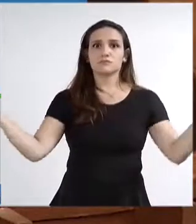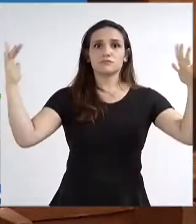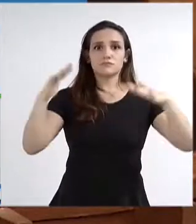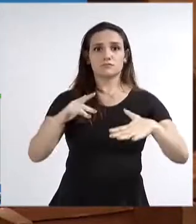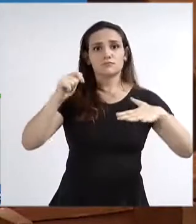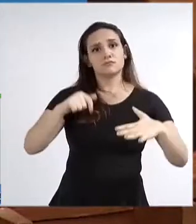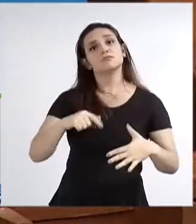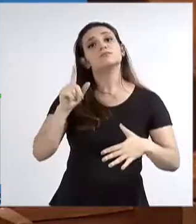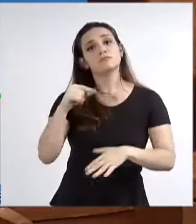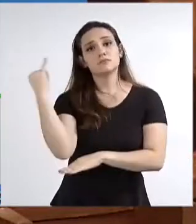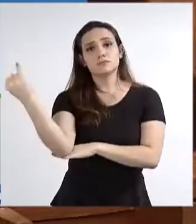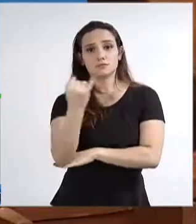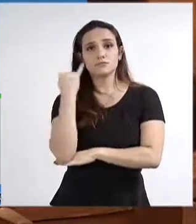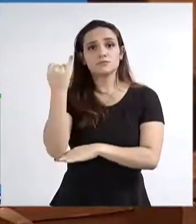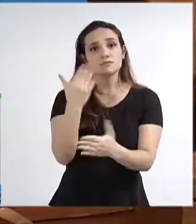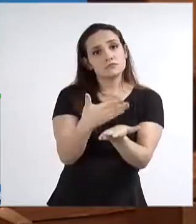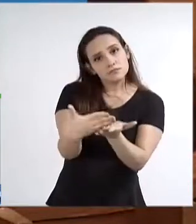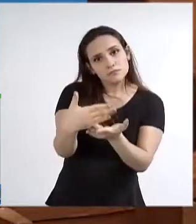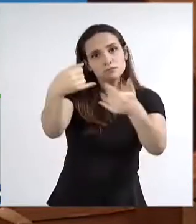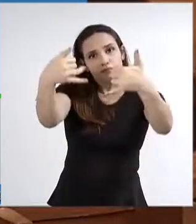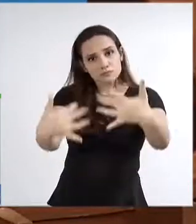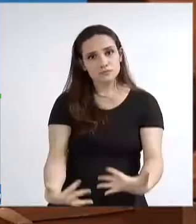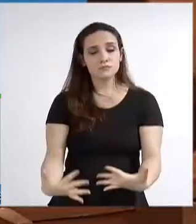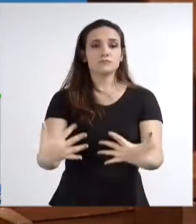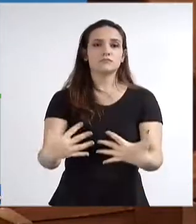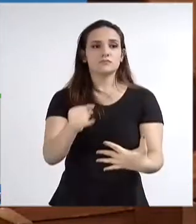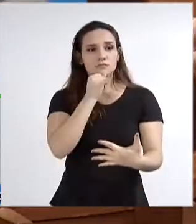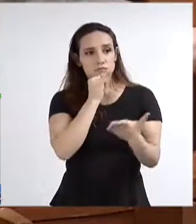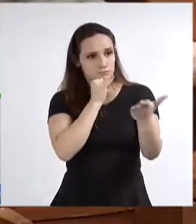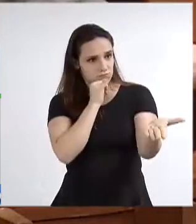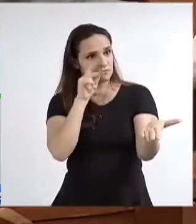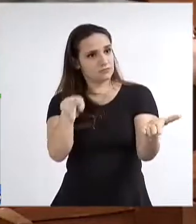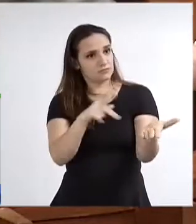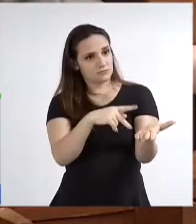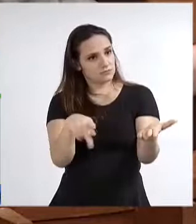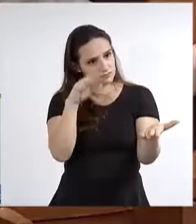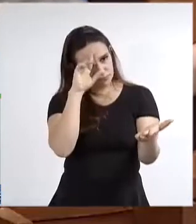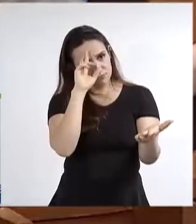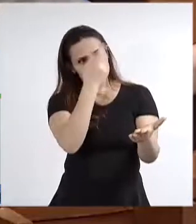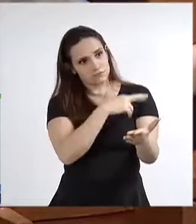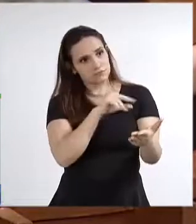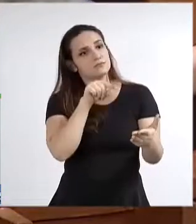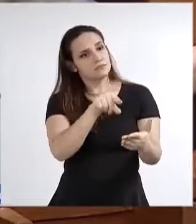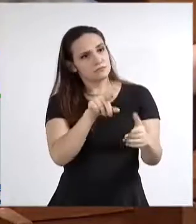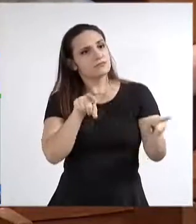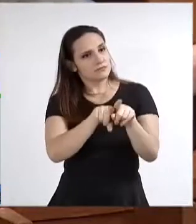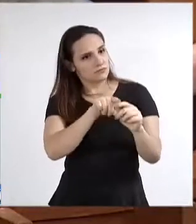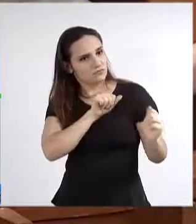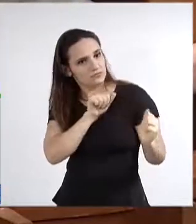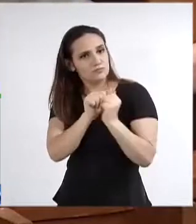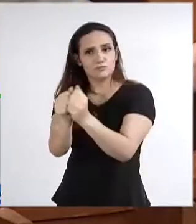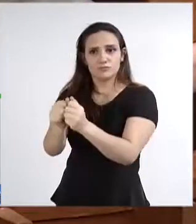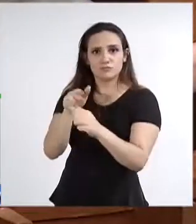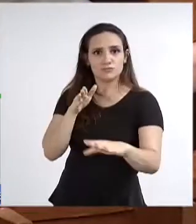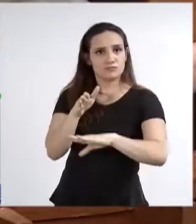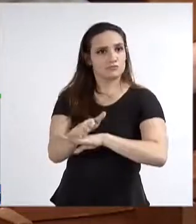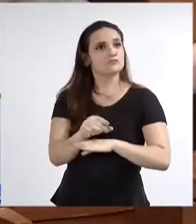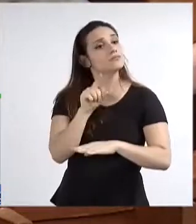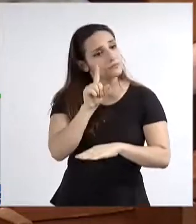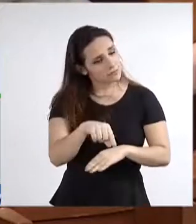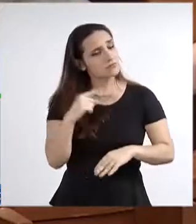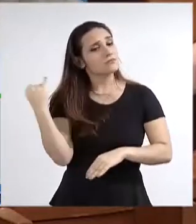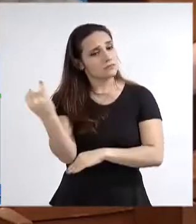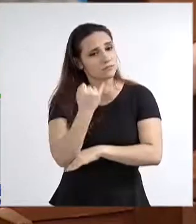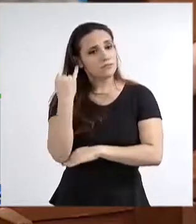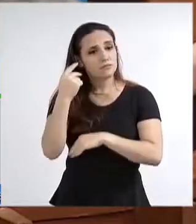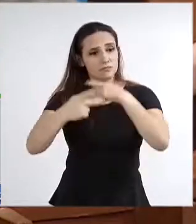eu iniciar essa fala, deputado professor Rinaldo, Vossa Excelência que esteve presente naquele local, iniciar